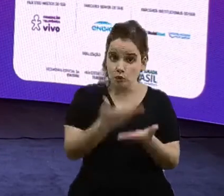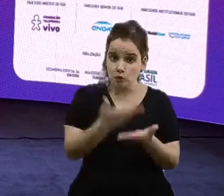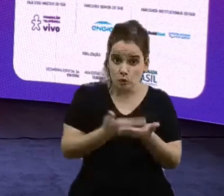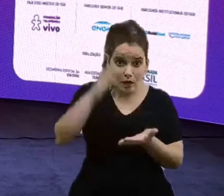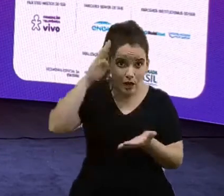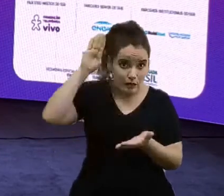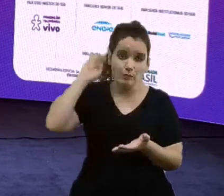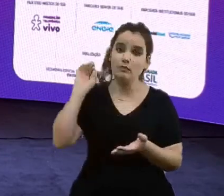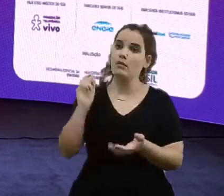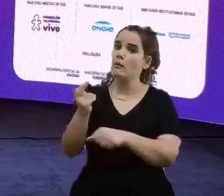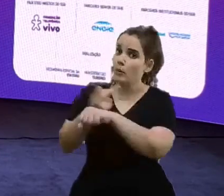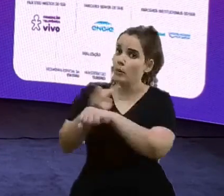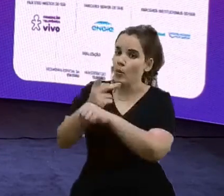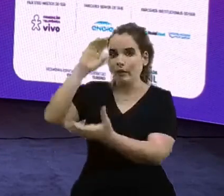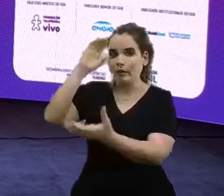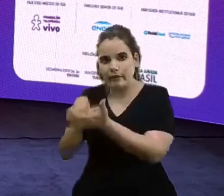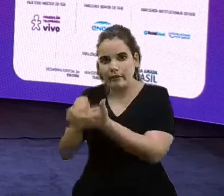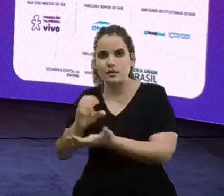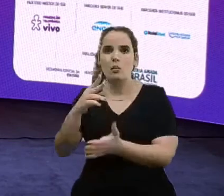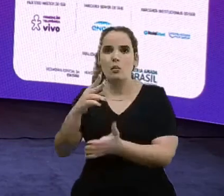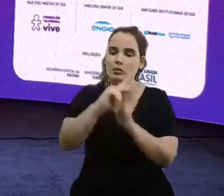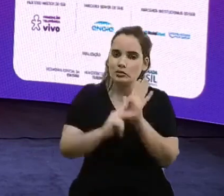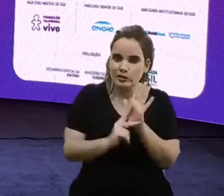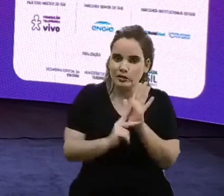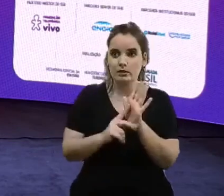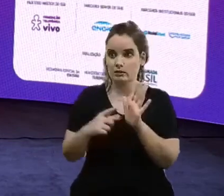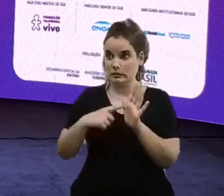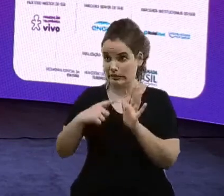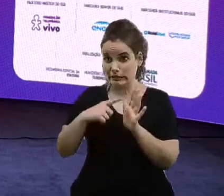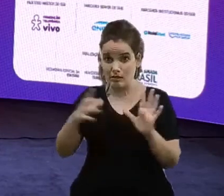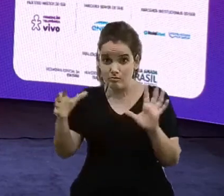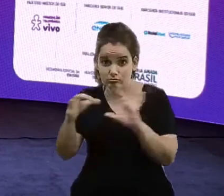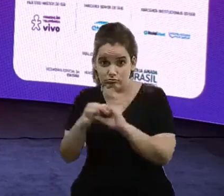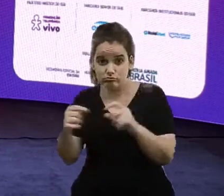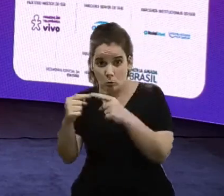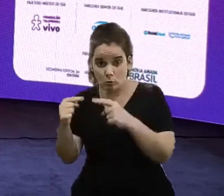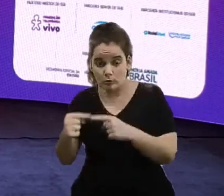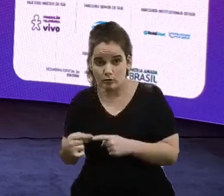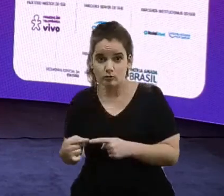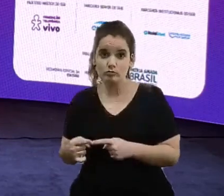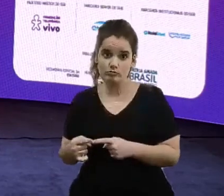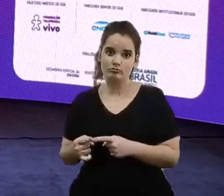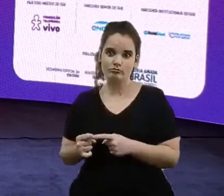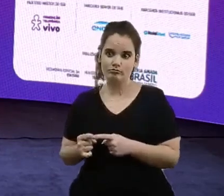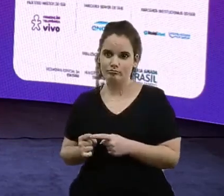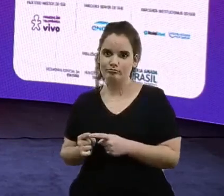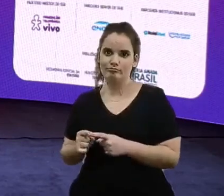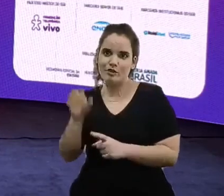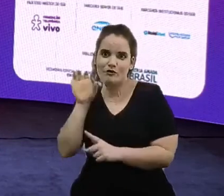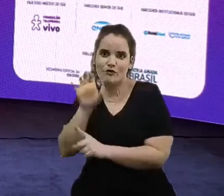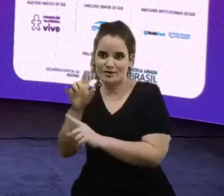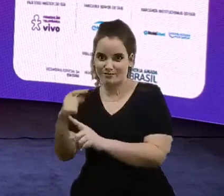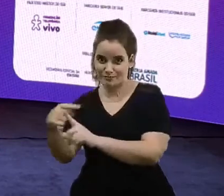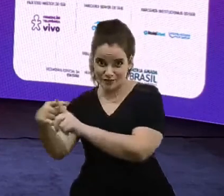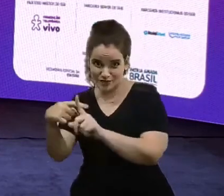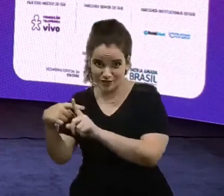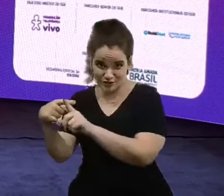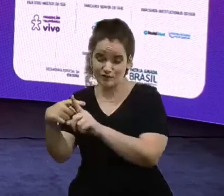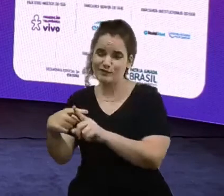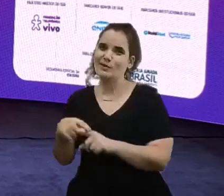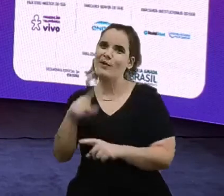tenha uma aplicação de social good, e aí é a primeira oportunidade e é uma oportunidade de exploração. Portanto,